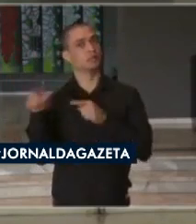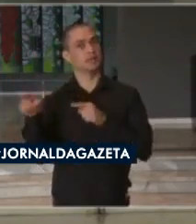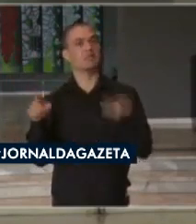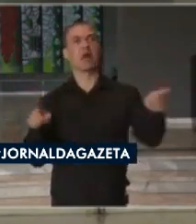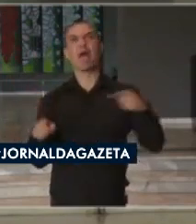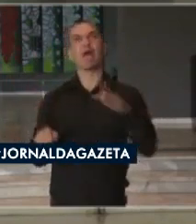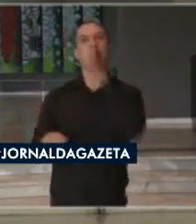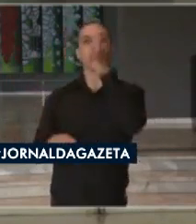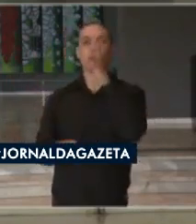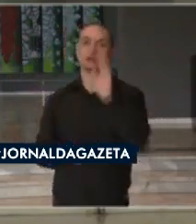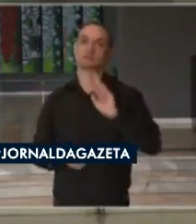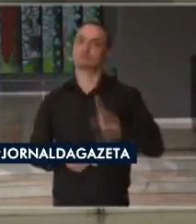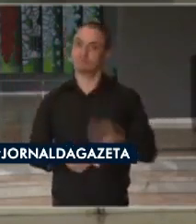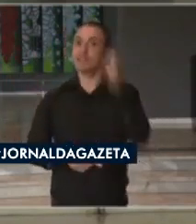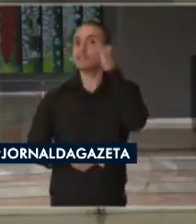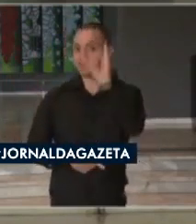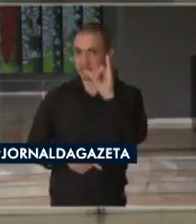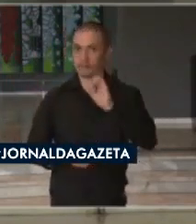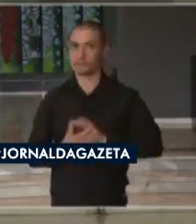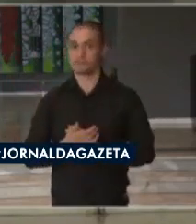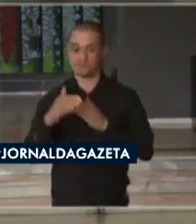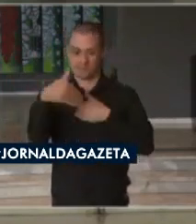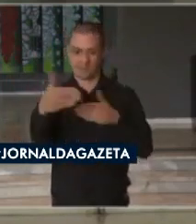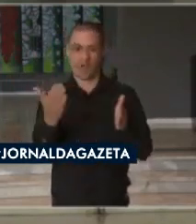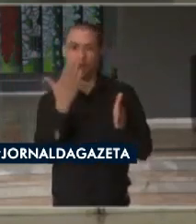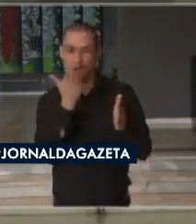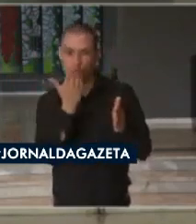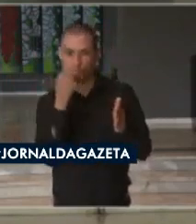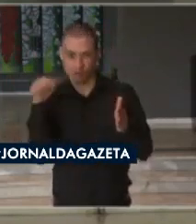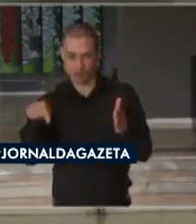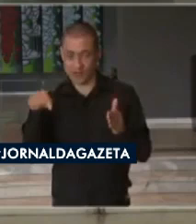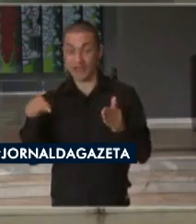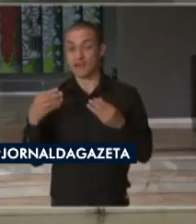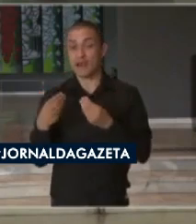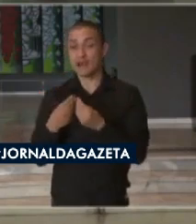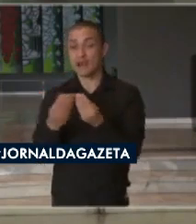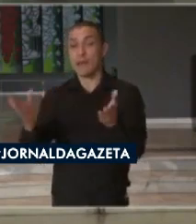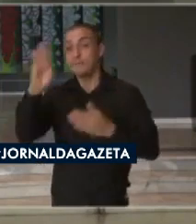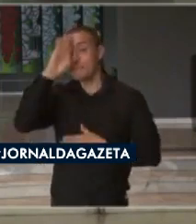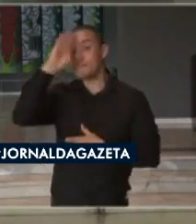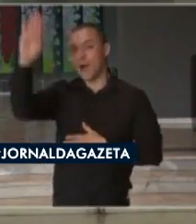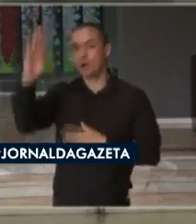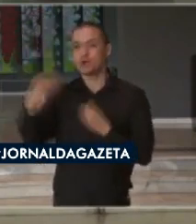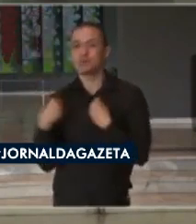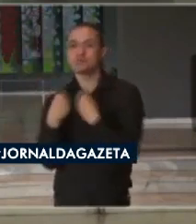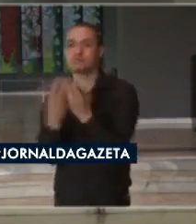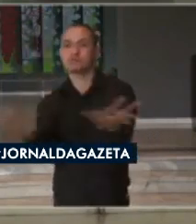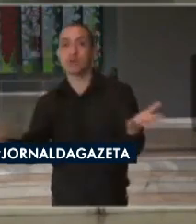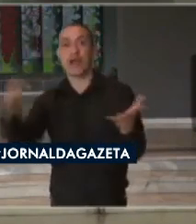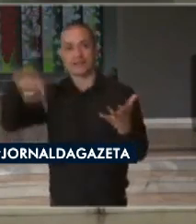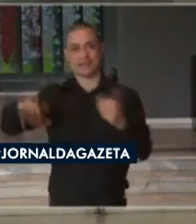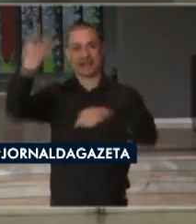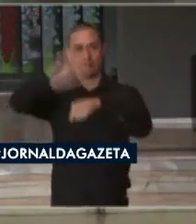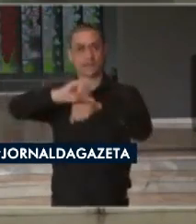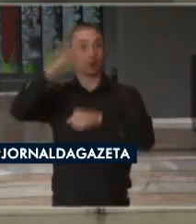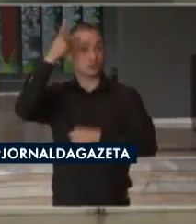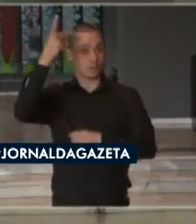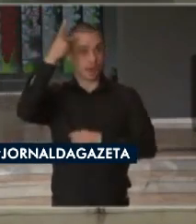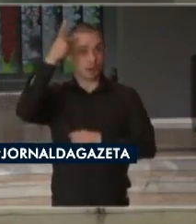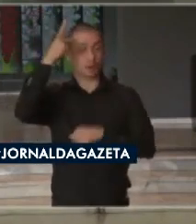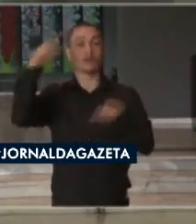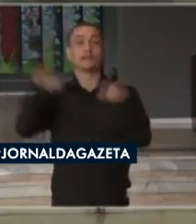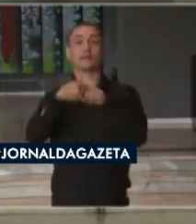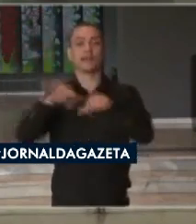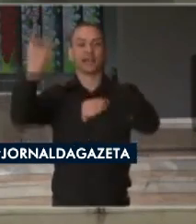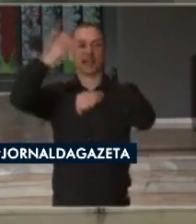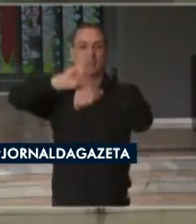precisa as sextas terão a sua distribuição prioritária na capital de são paulo na